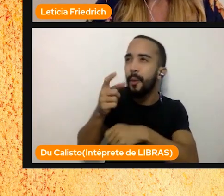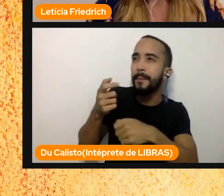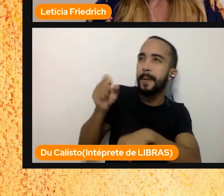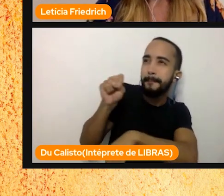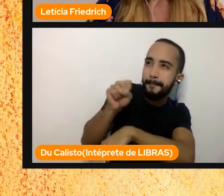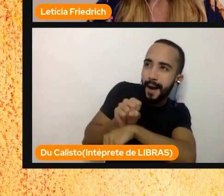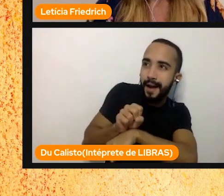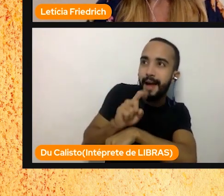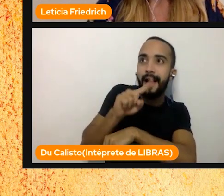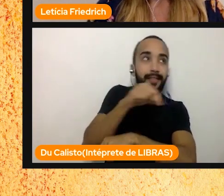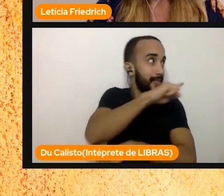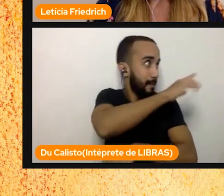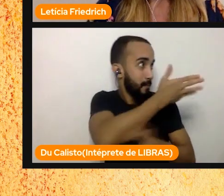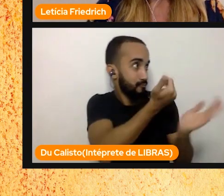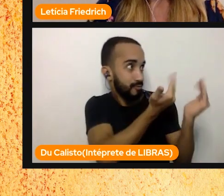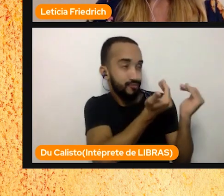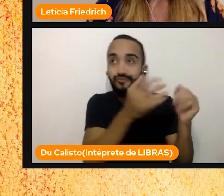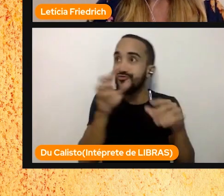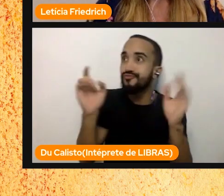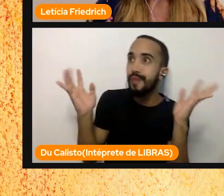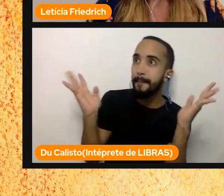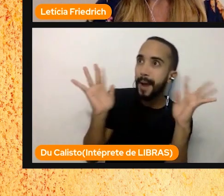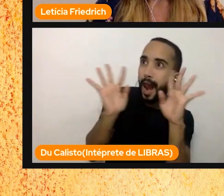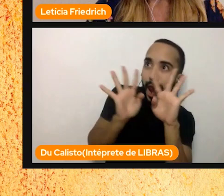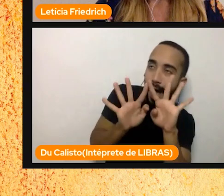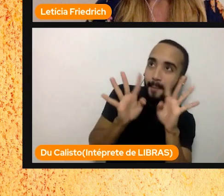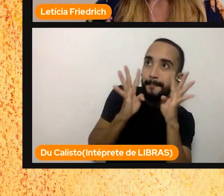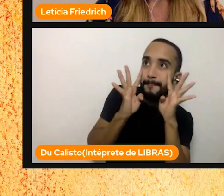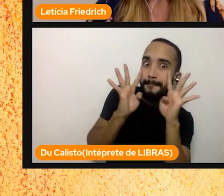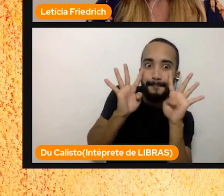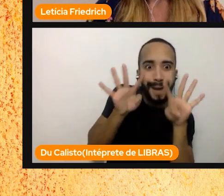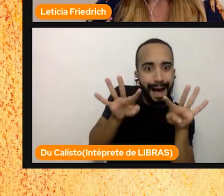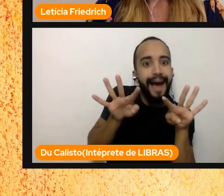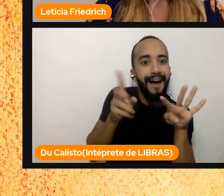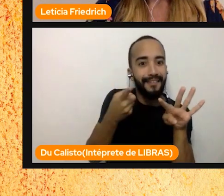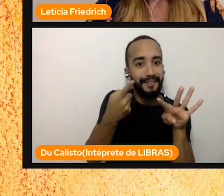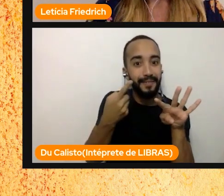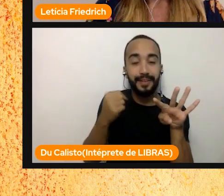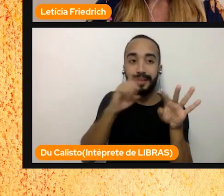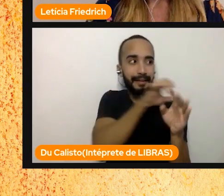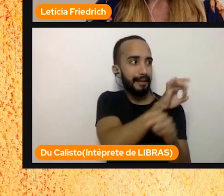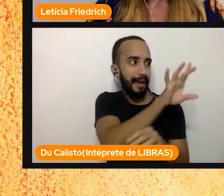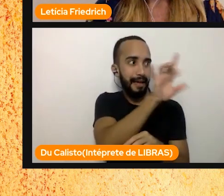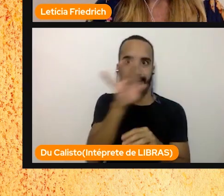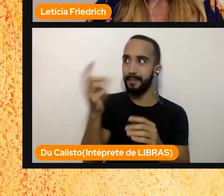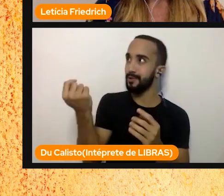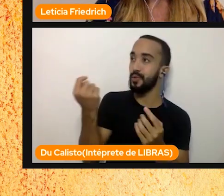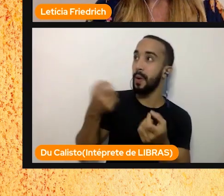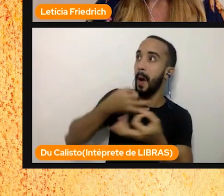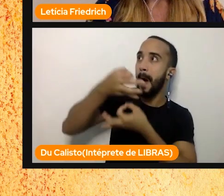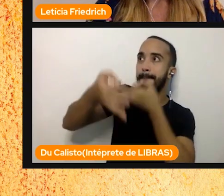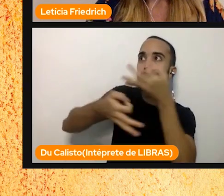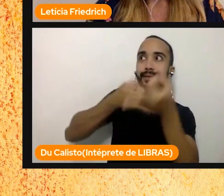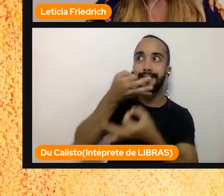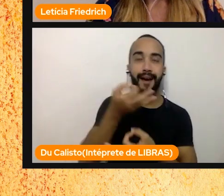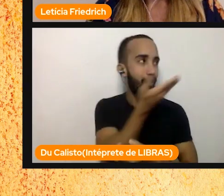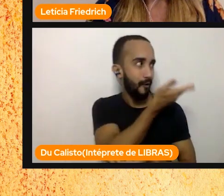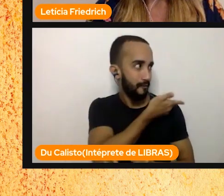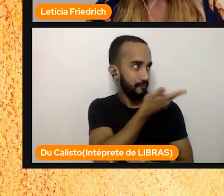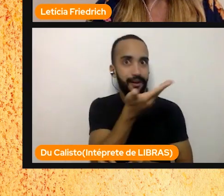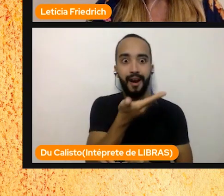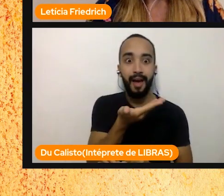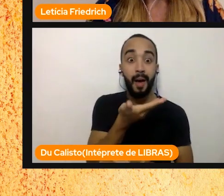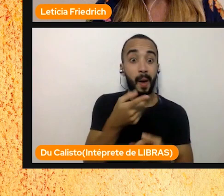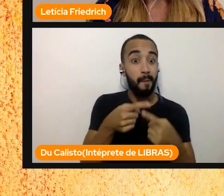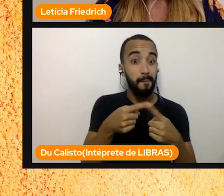mundo junto um episódio do Animatic, para todo mundo trazer uma contribuição. Isso realmente não vem acontecendo, porque a distância